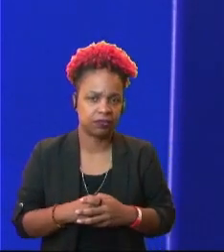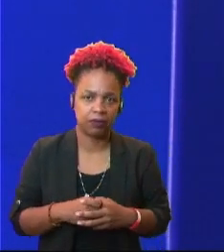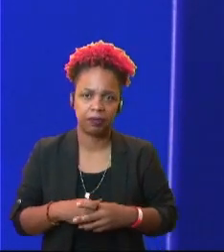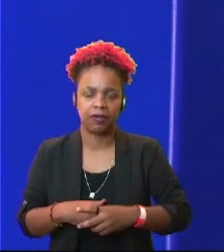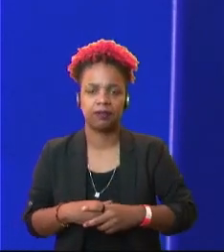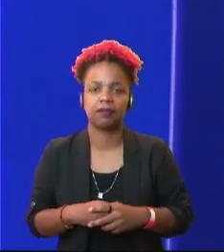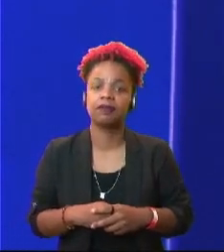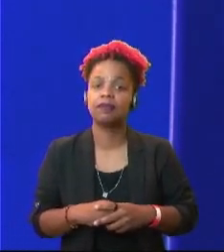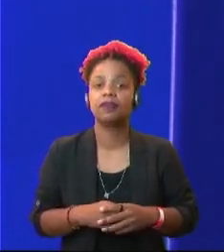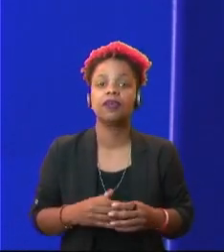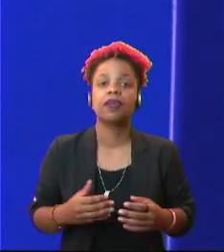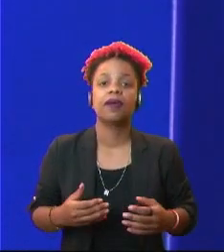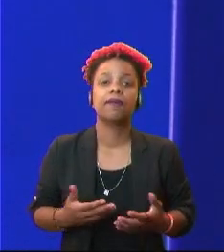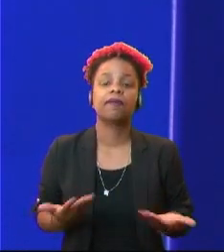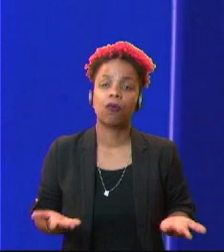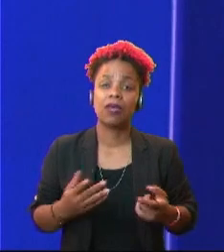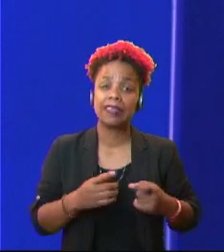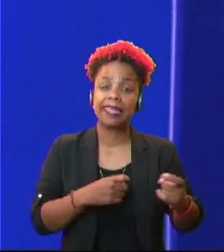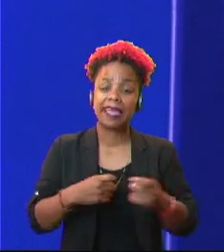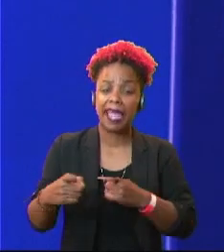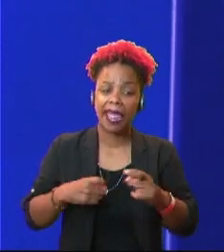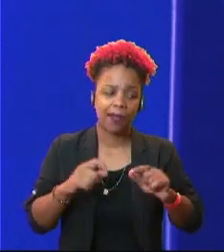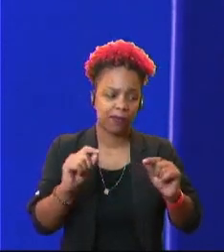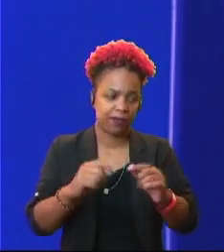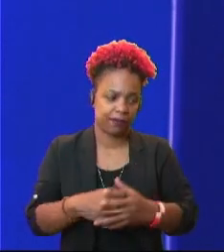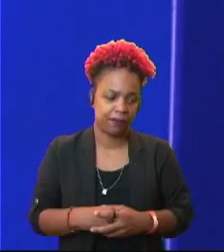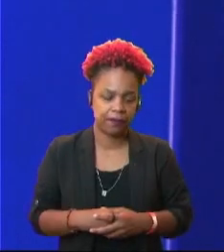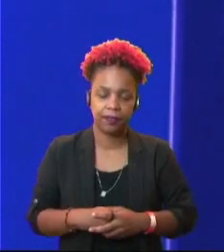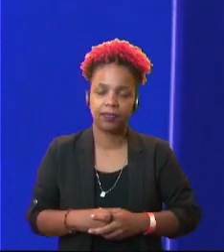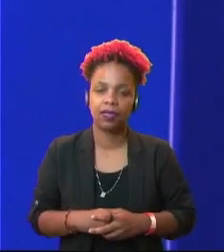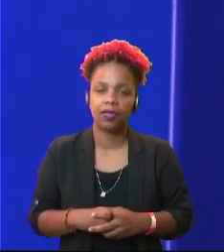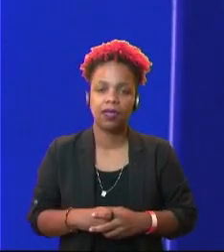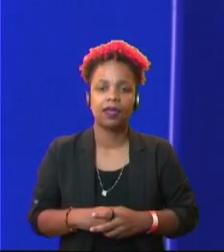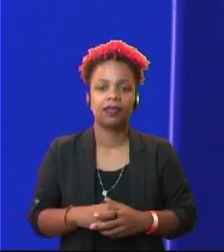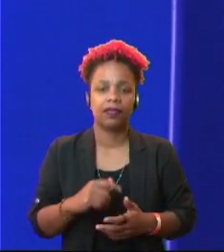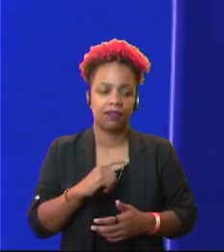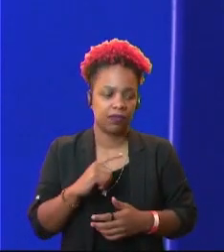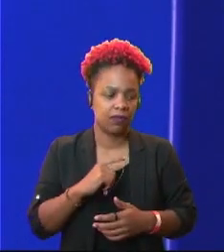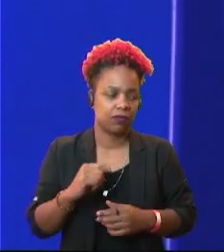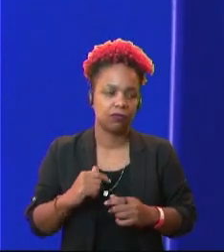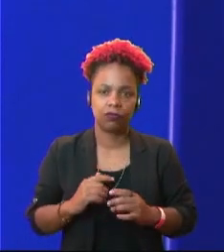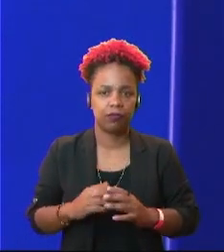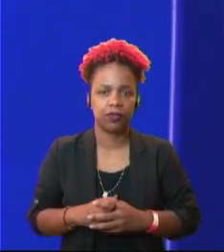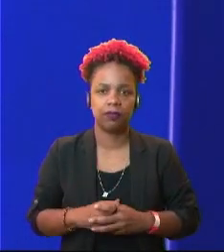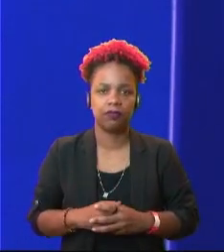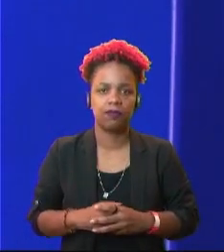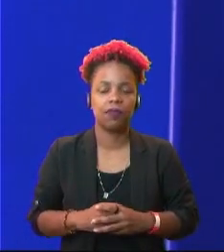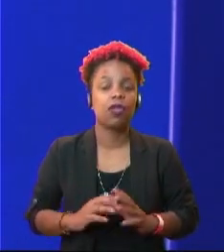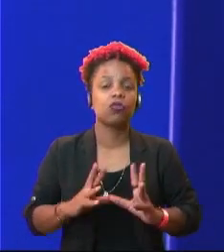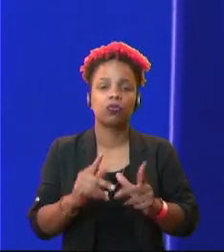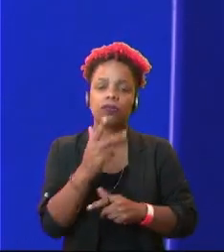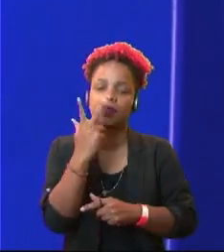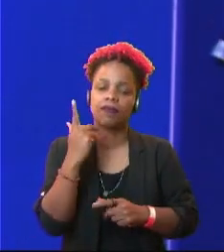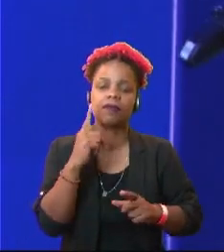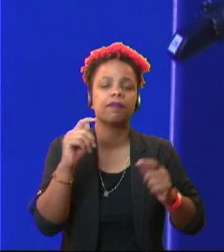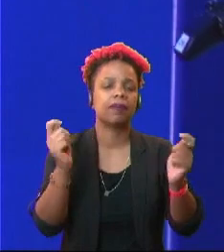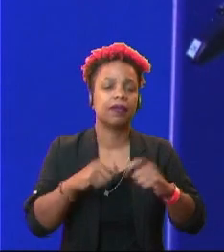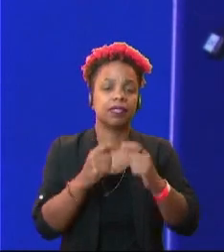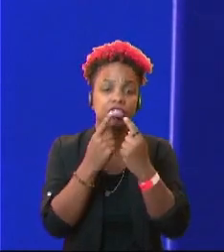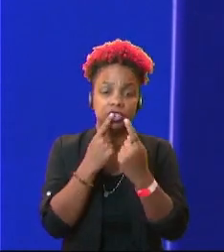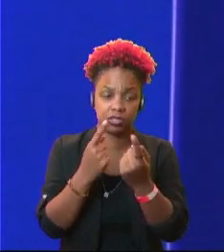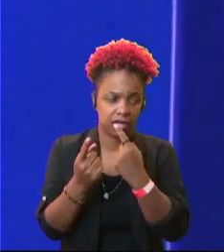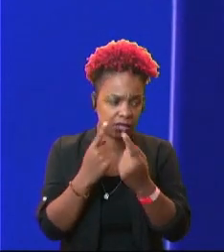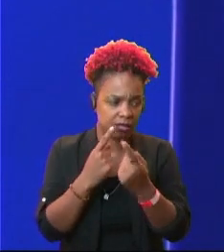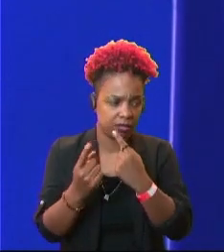Europa, onde existe uma guerra de agressão. Isso afeta, obviamente, qualquer capacidade que tenhamos de ter um diálogo